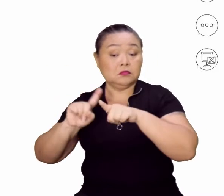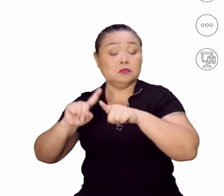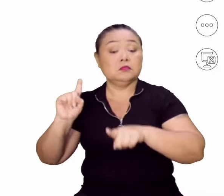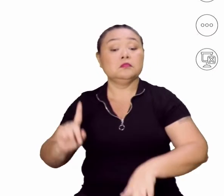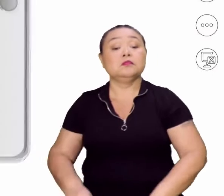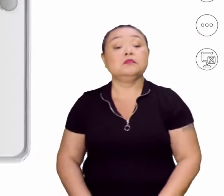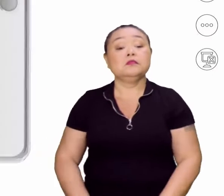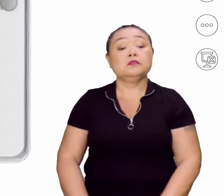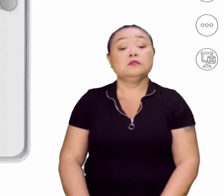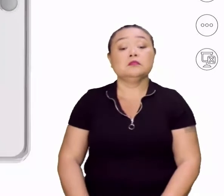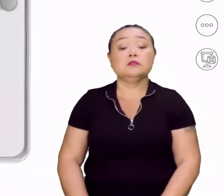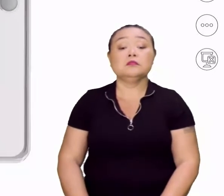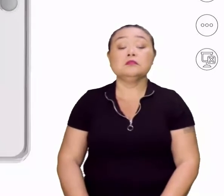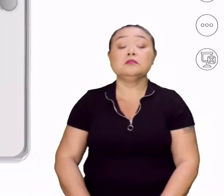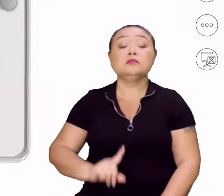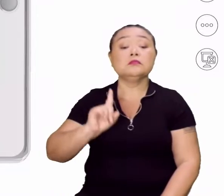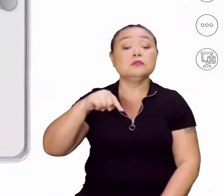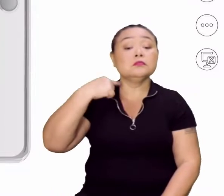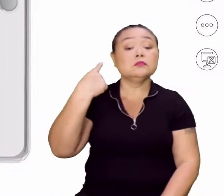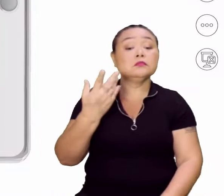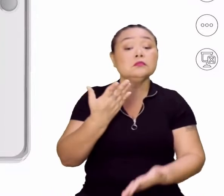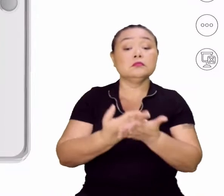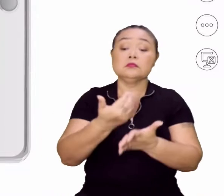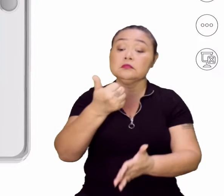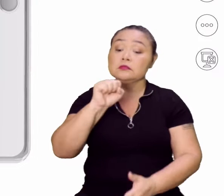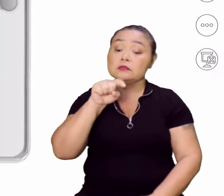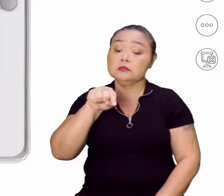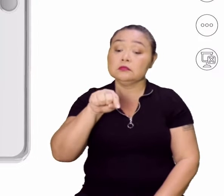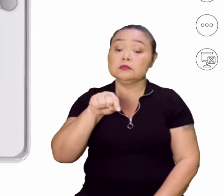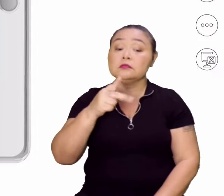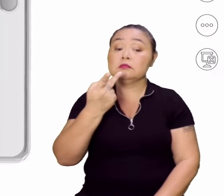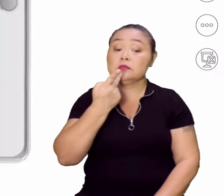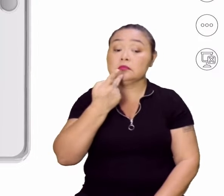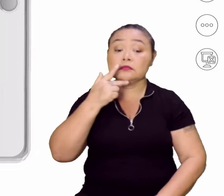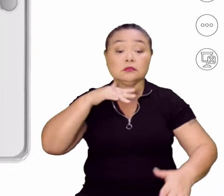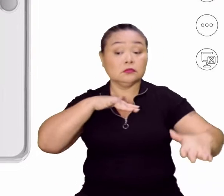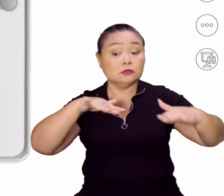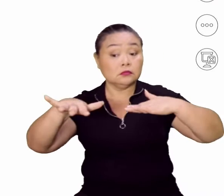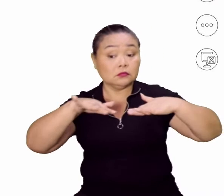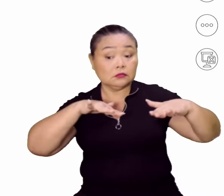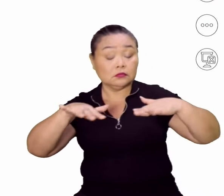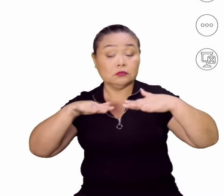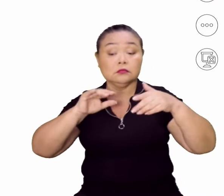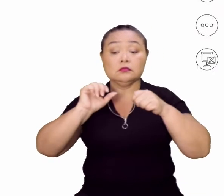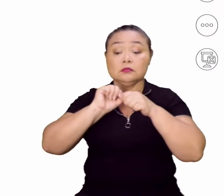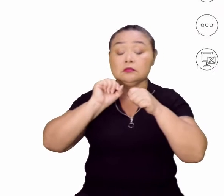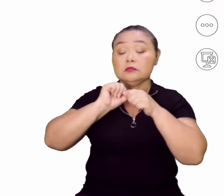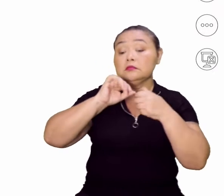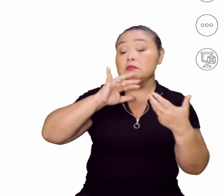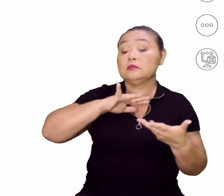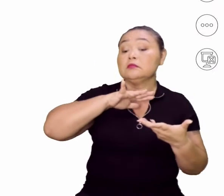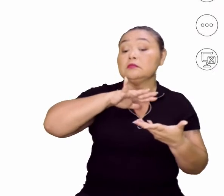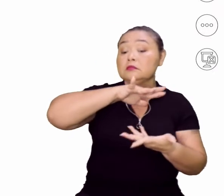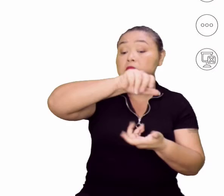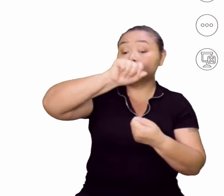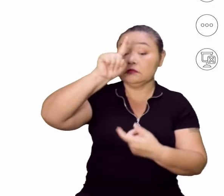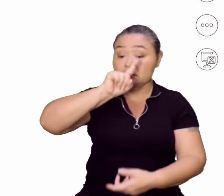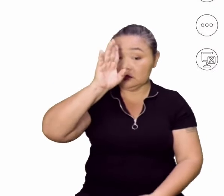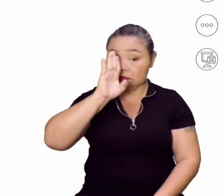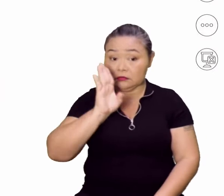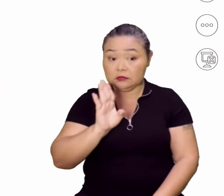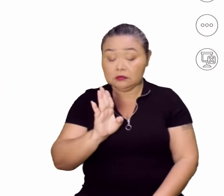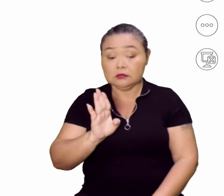lembrado. Vamos para a próxima aí, ó. Na aula 18.1, falamos sobre movimentos migratórios. No mundo e no Brasil, né? No mundo e no